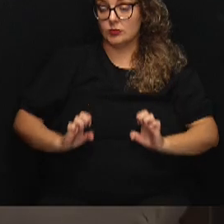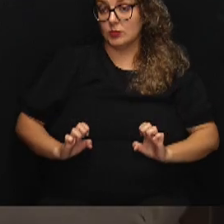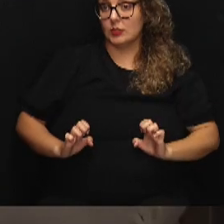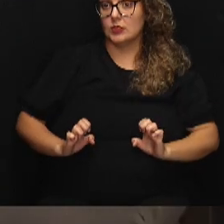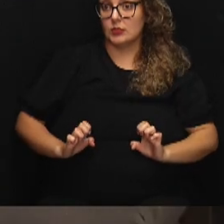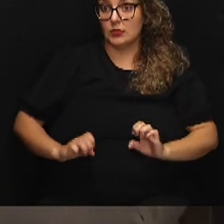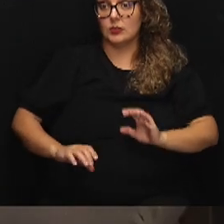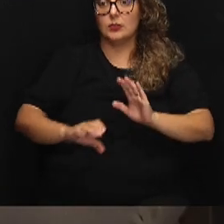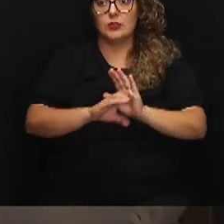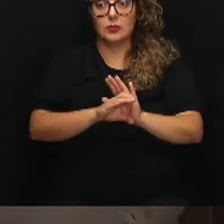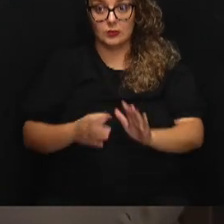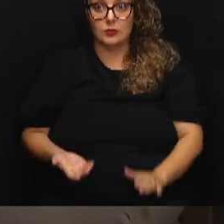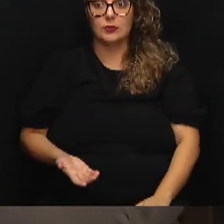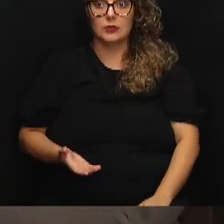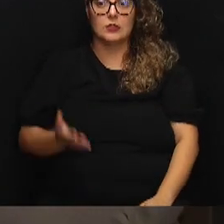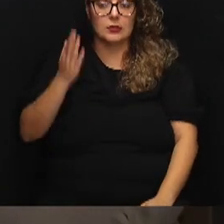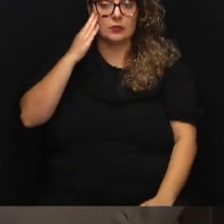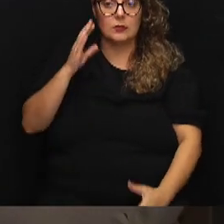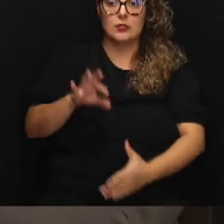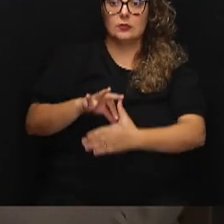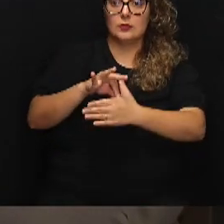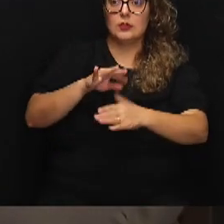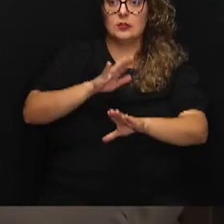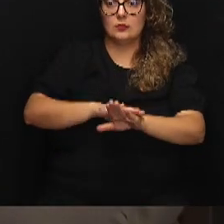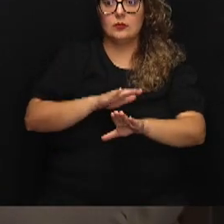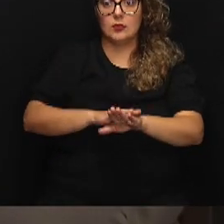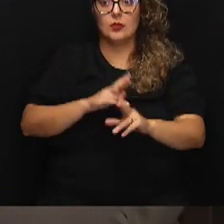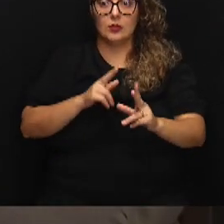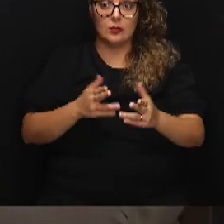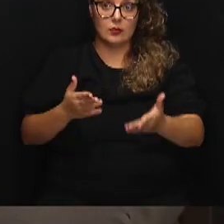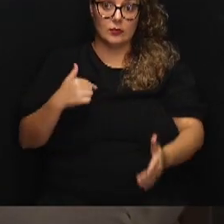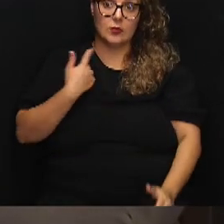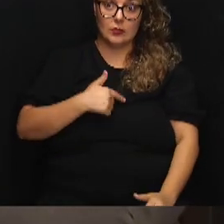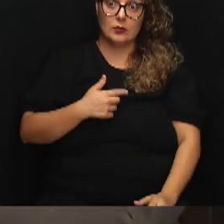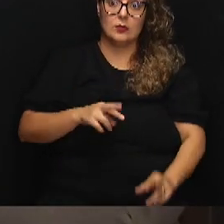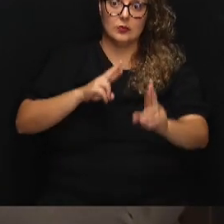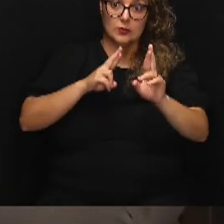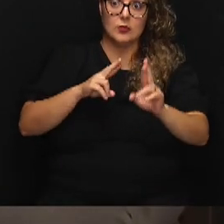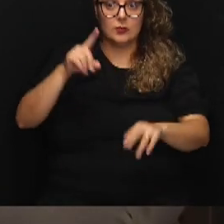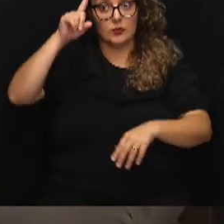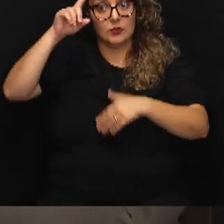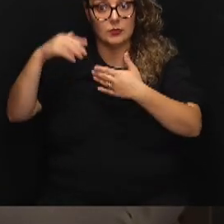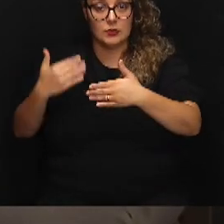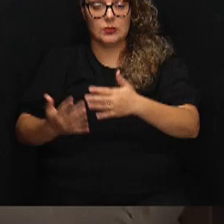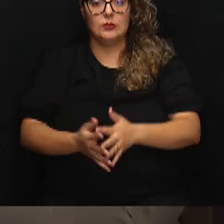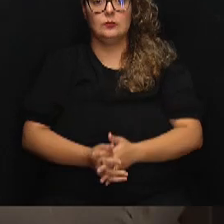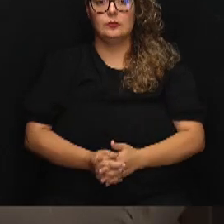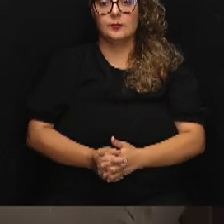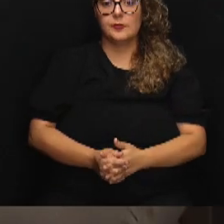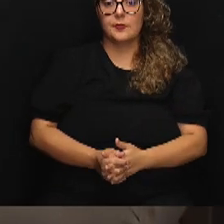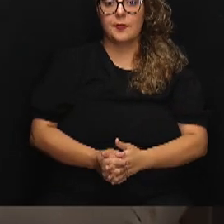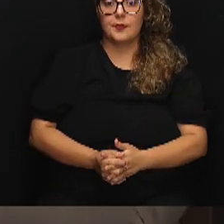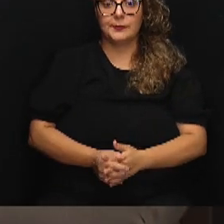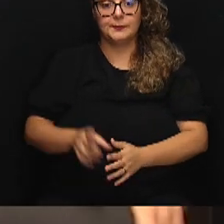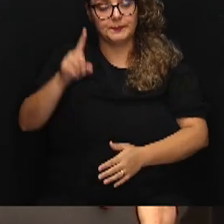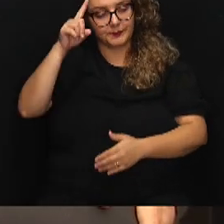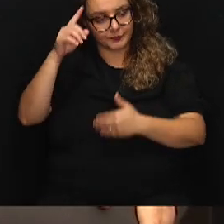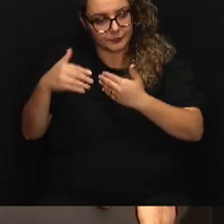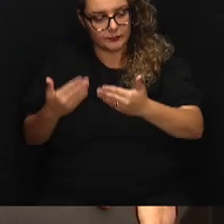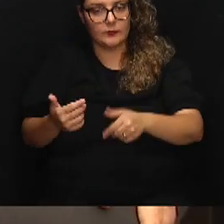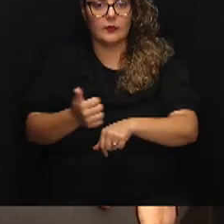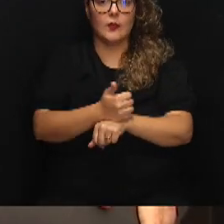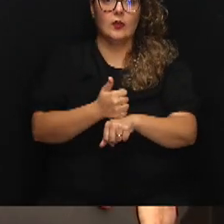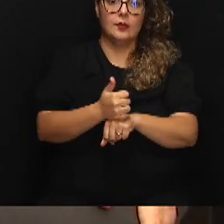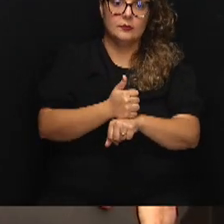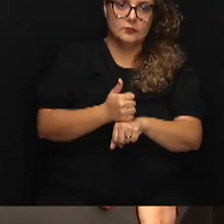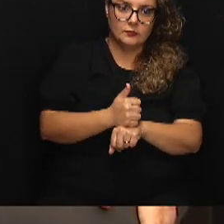saiba exatamente se a liderança está atuando exatamente como a gente tem expectativa no dia a dia. No dia a dia, o